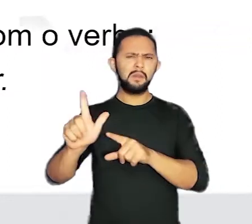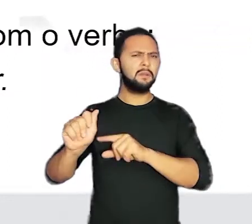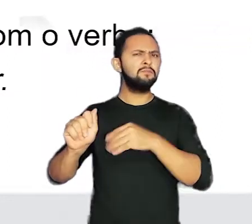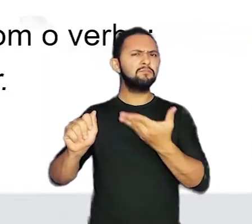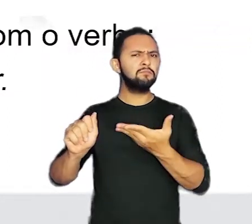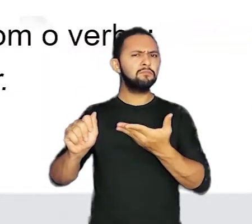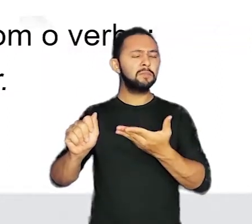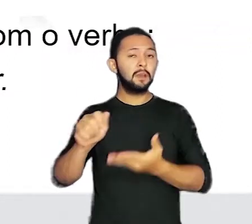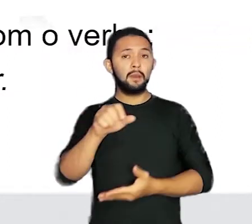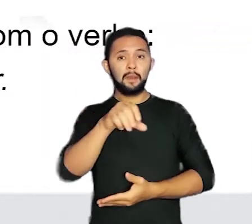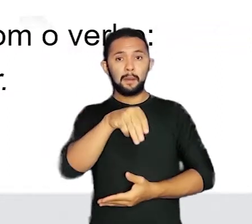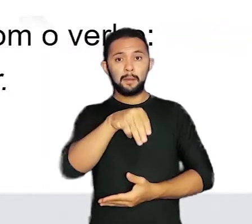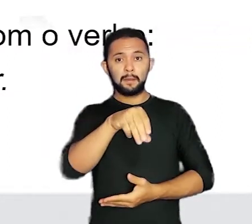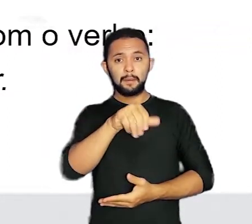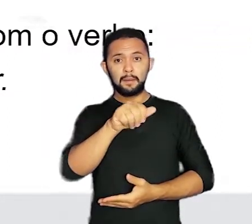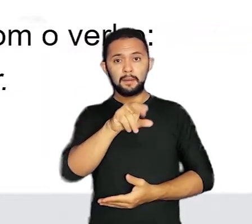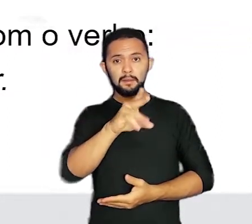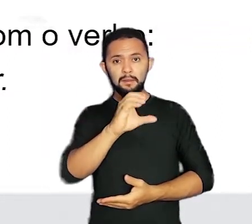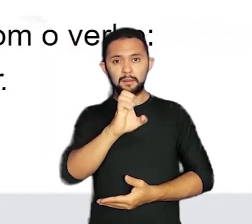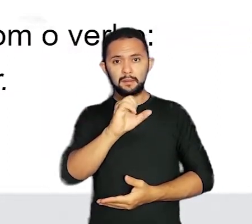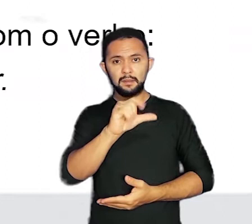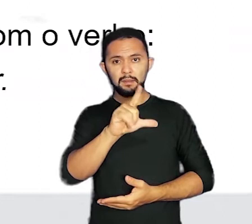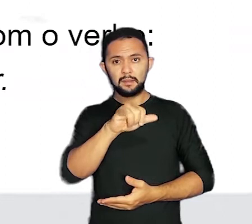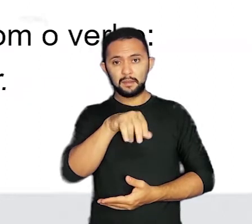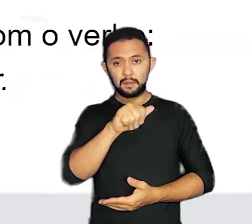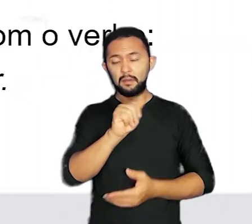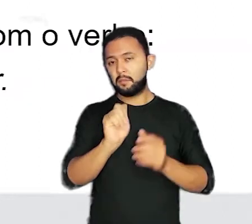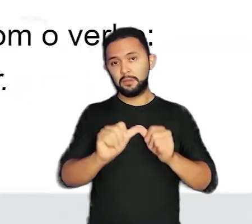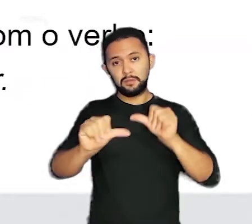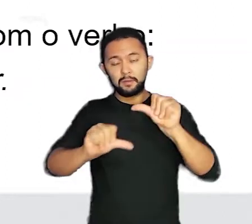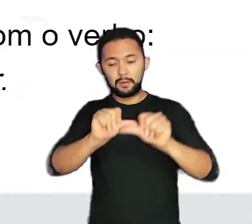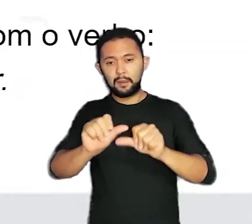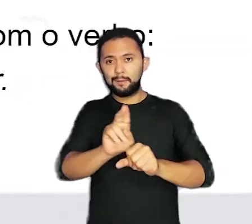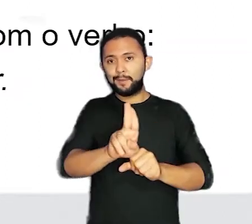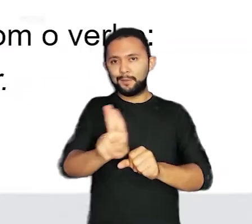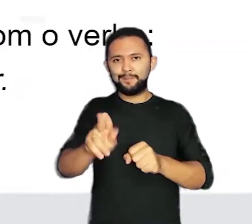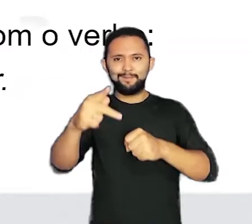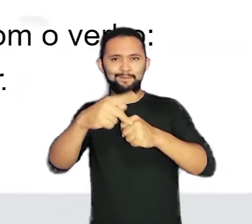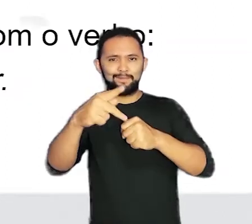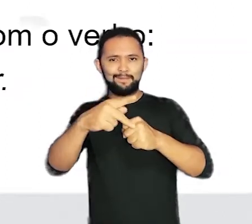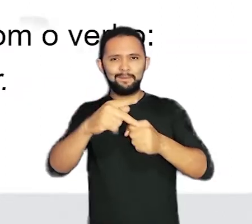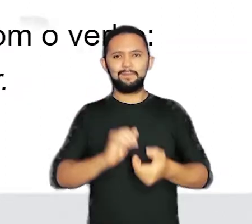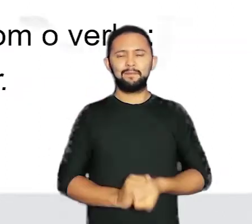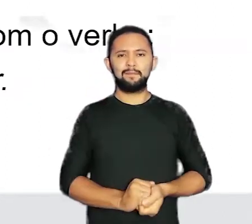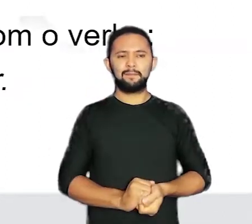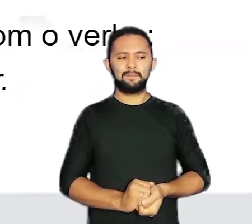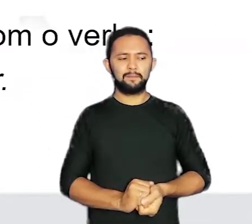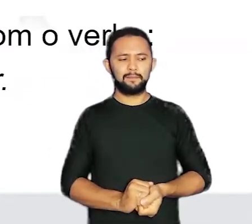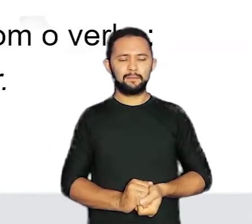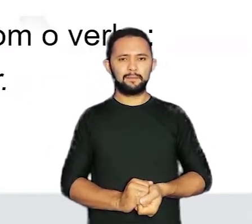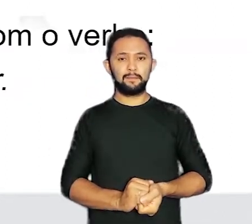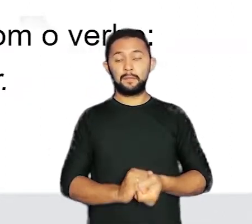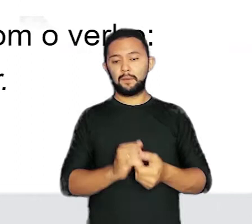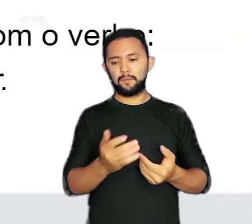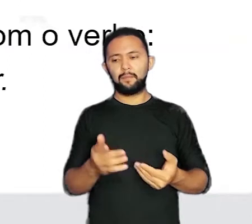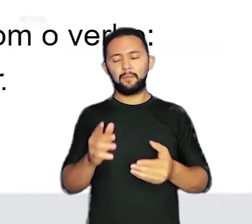Ela. Então, eu posso trocar o meu sujeito por um pronome referente a essa pessoa, tá bom? Então, ela aqui é a mesma